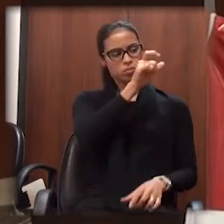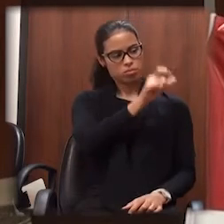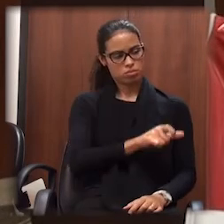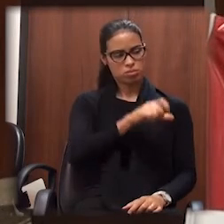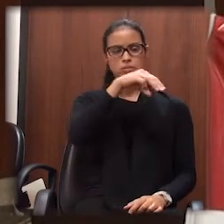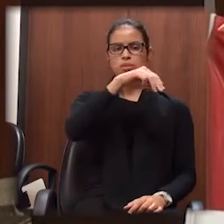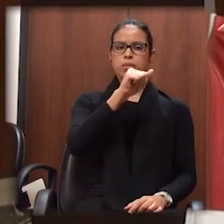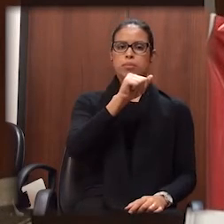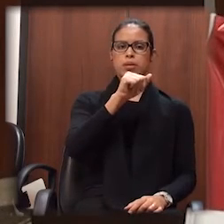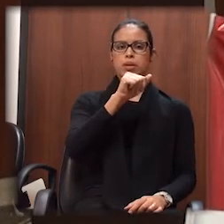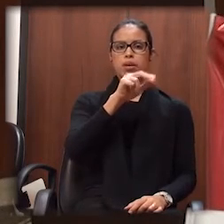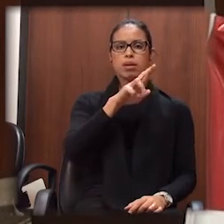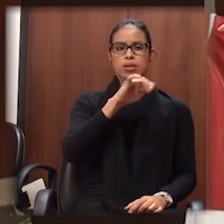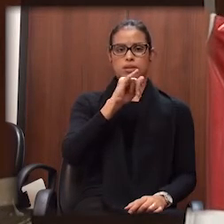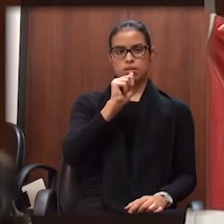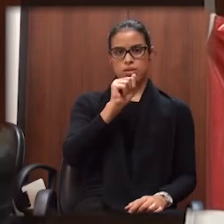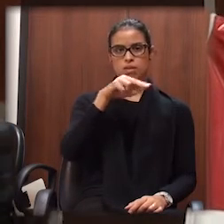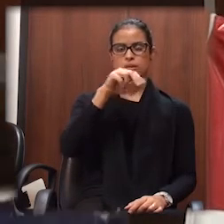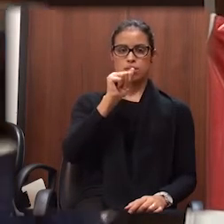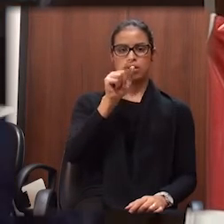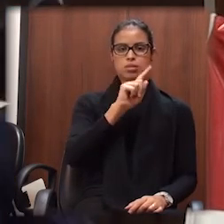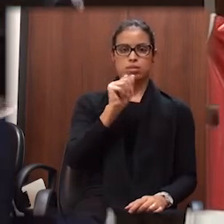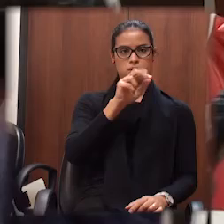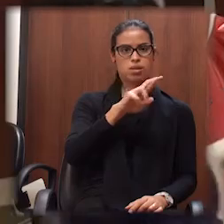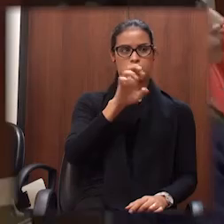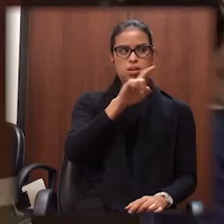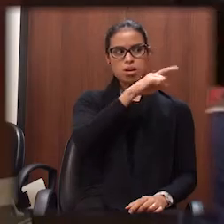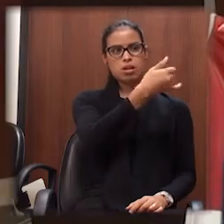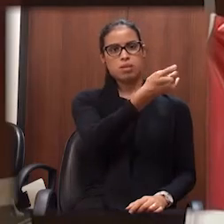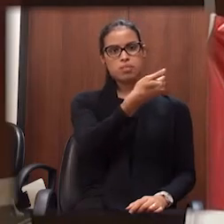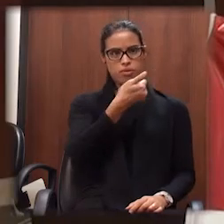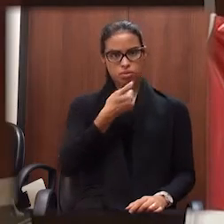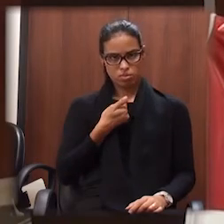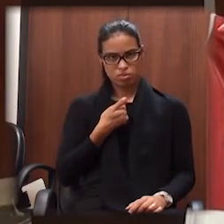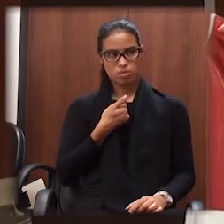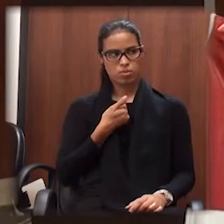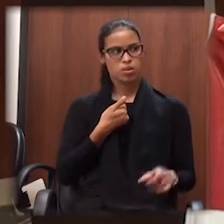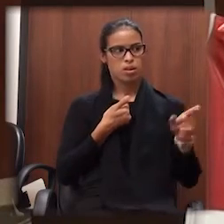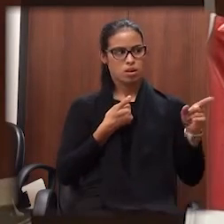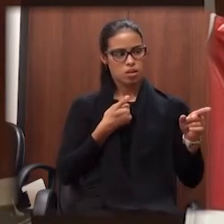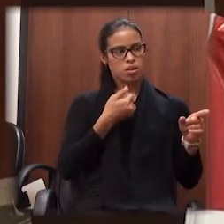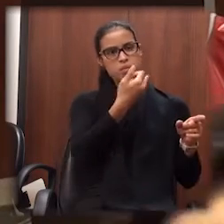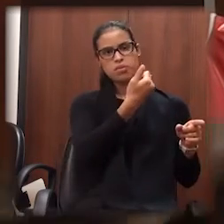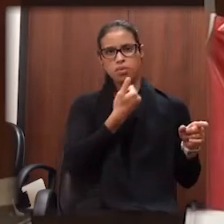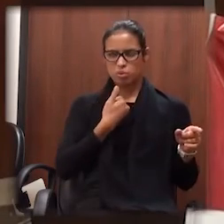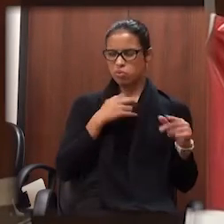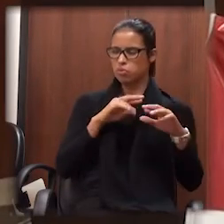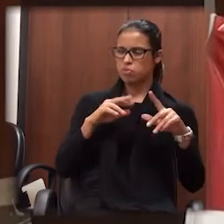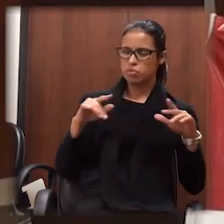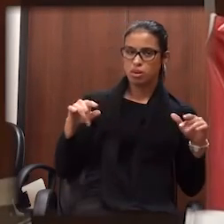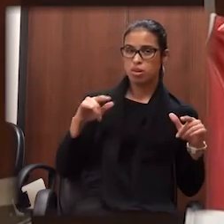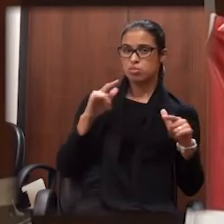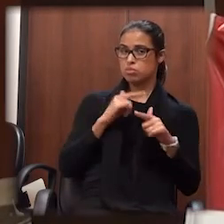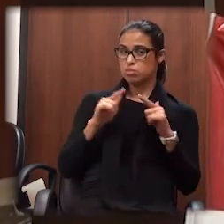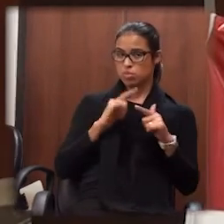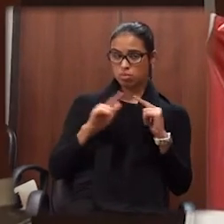Maria Nazaré Cupertino, que relatou um conjunto de dificuldades